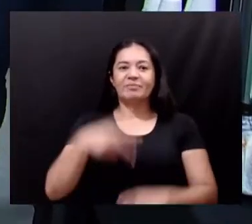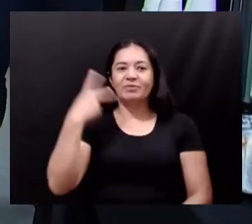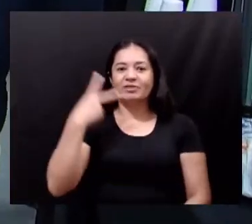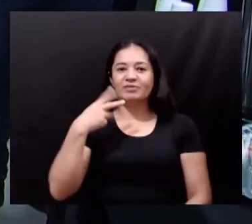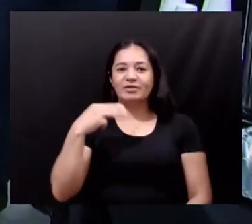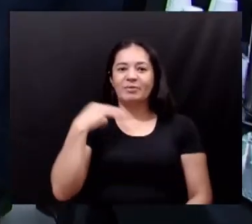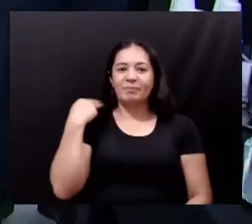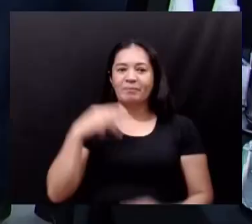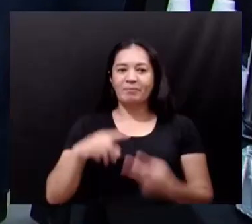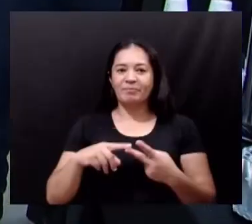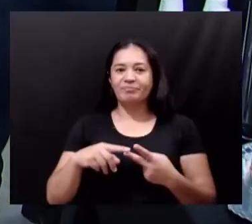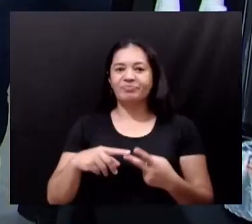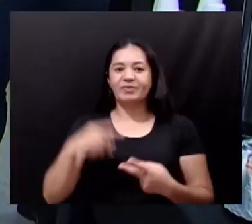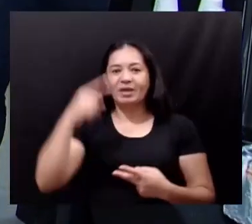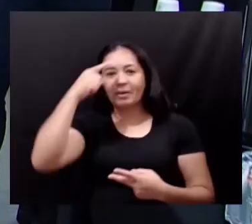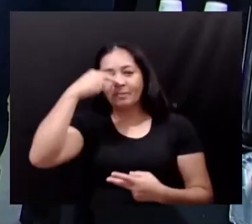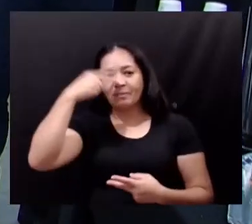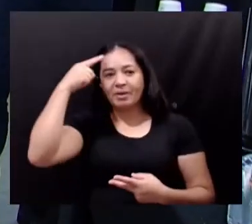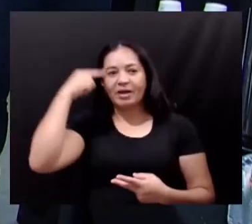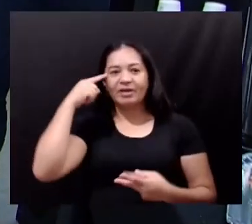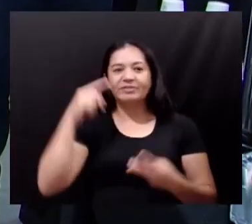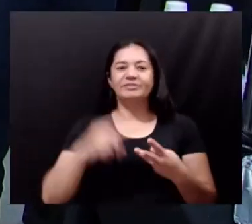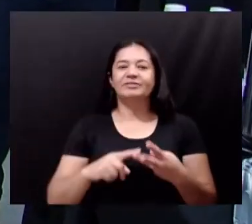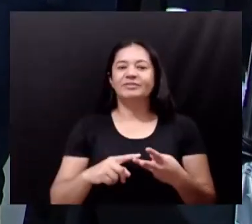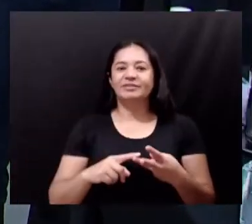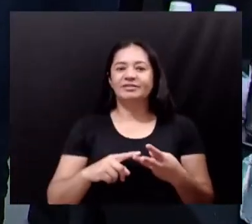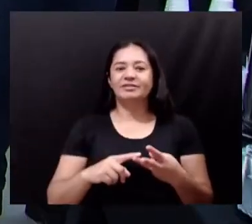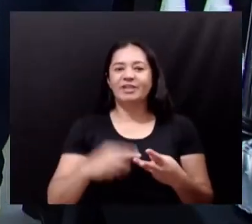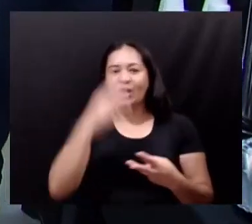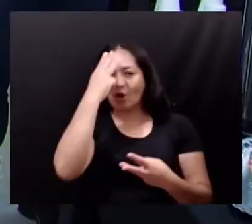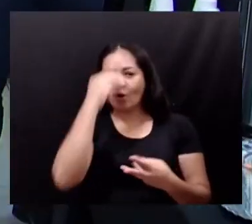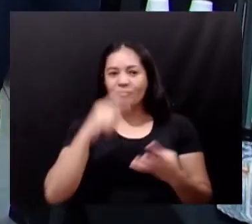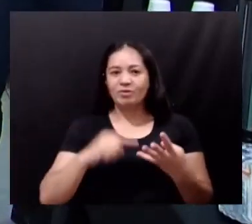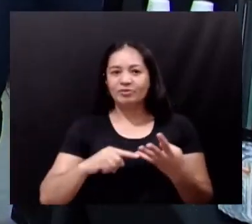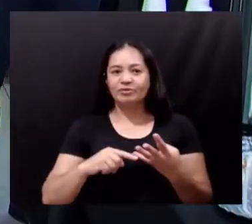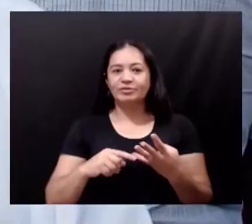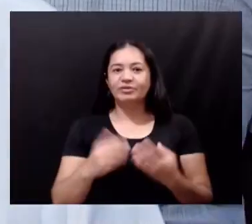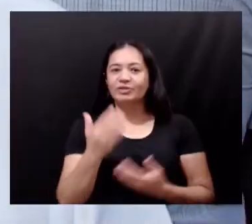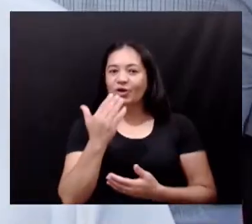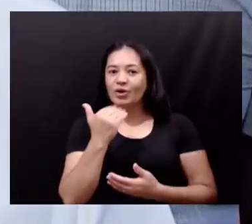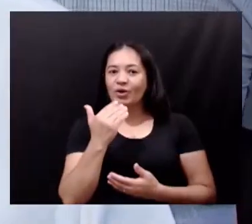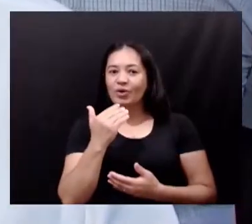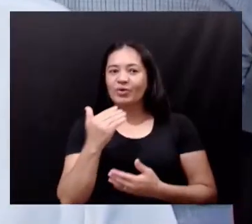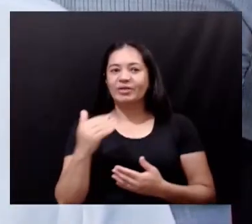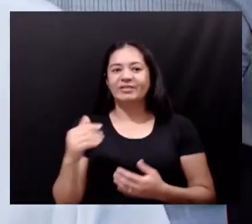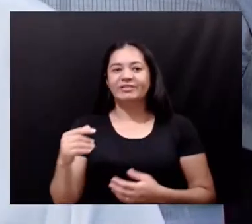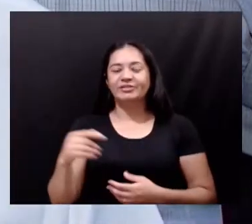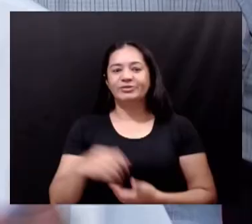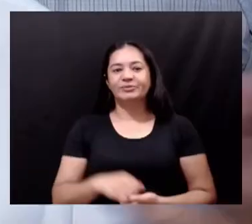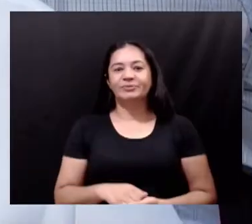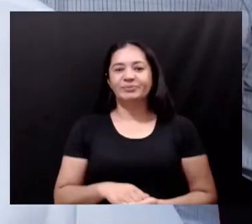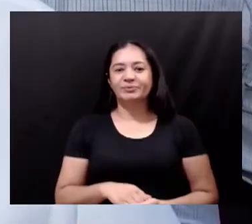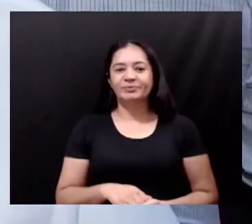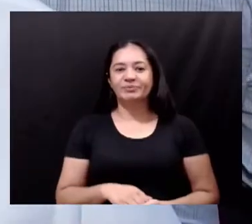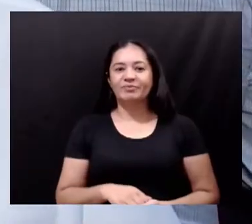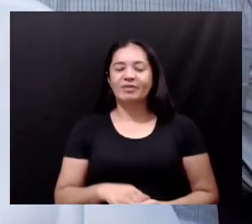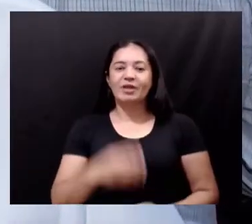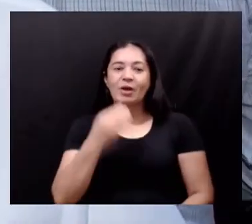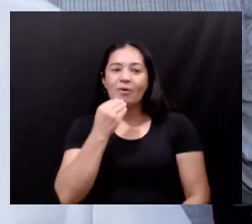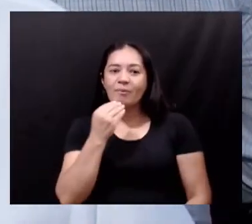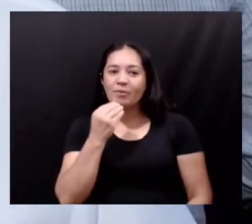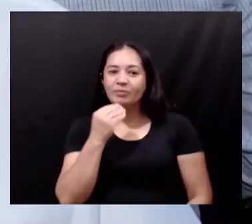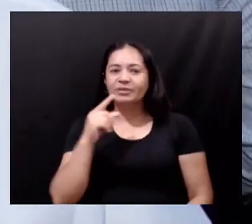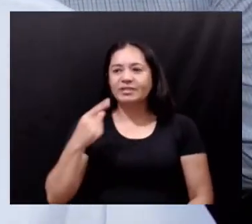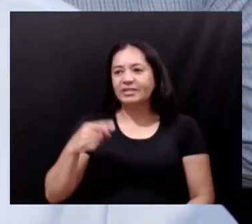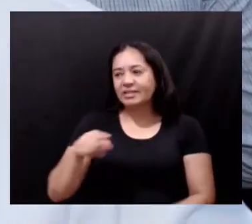Paola Miguel, Marcelo Silva e Wagner Romão, com um lanche no refeitório da Casa de Leis. É uma oportunidade deles entenderem que isso